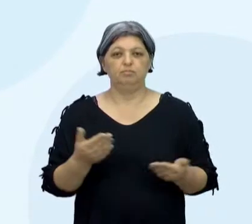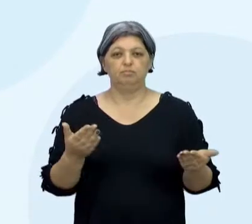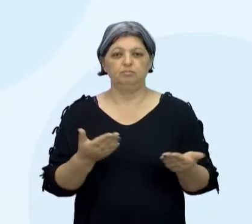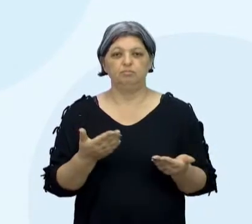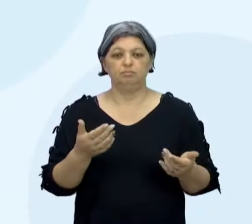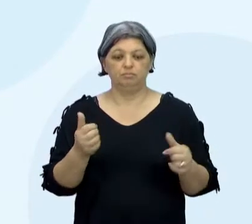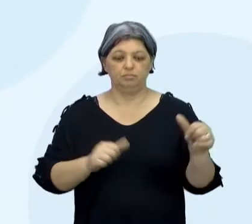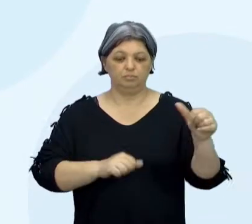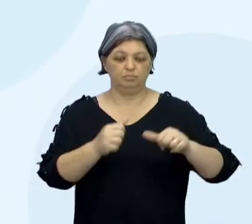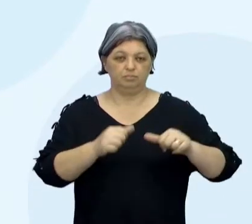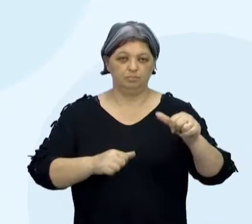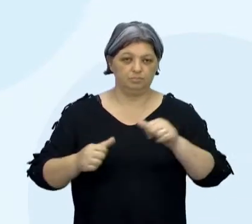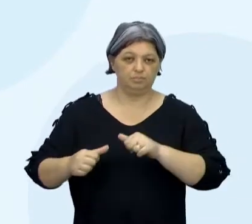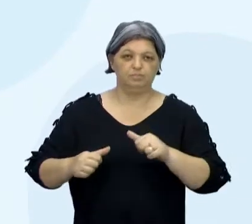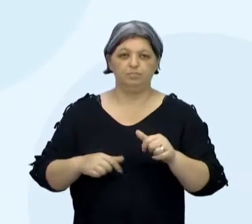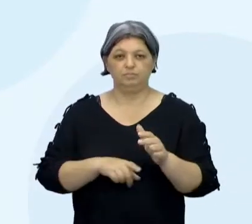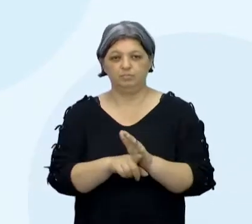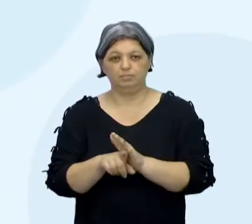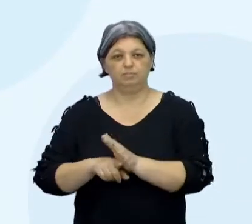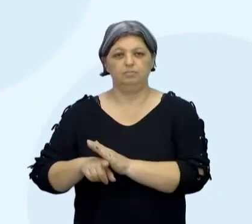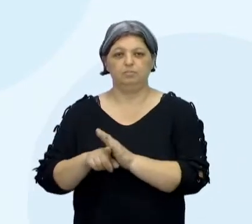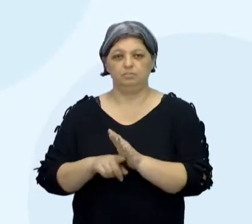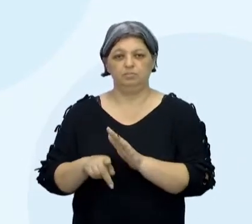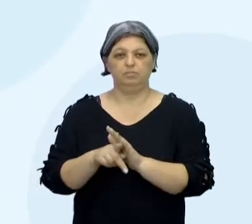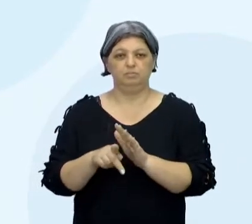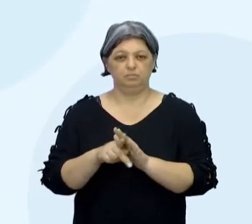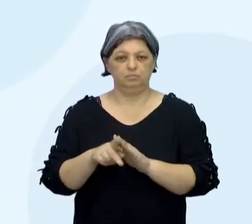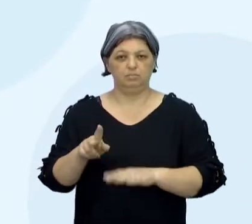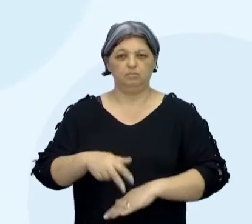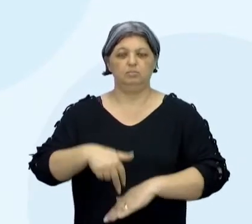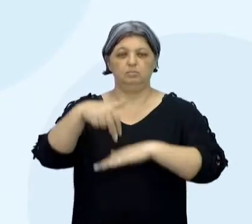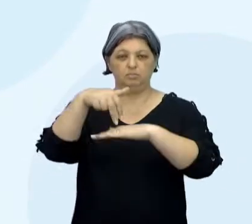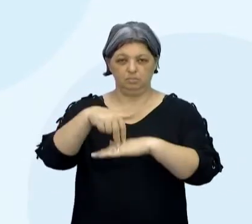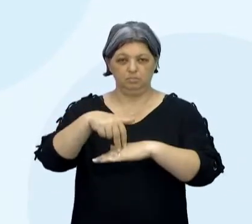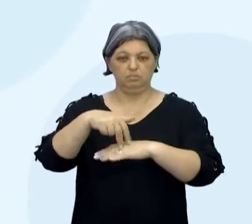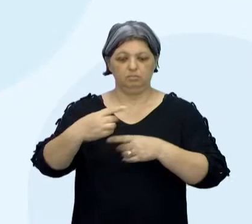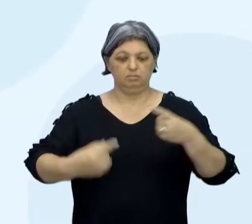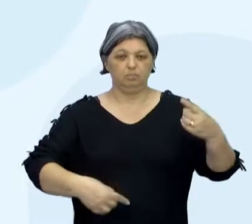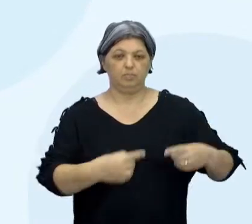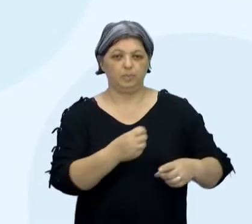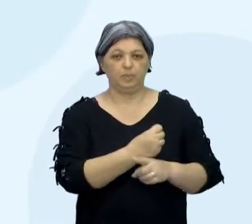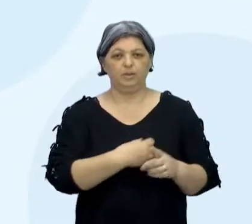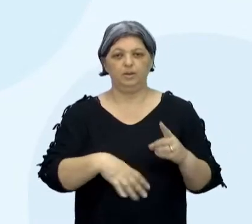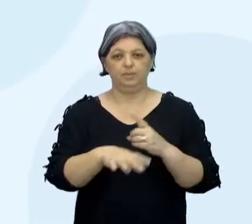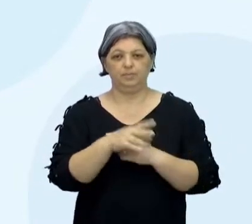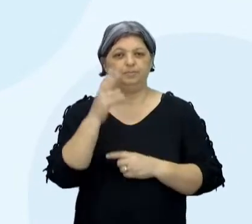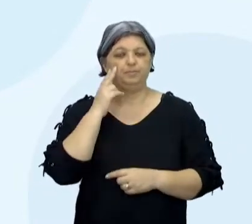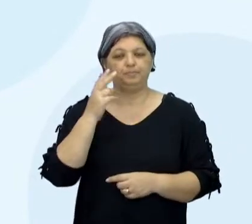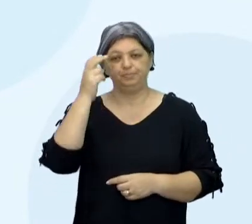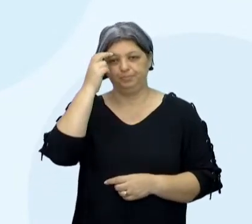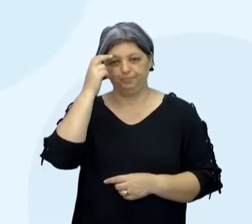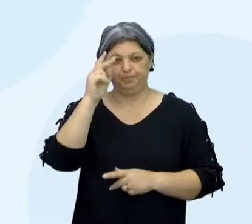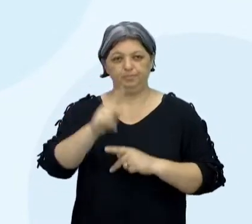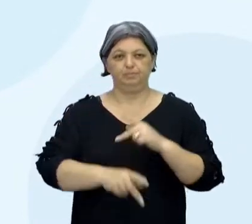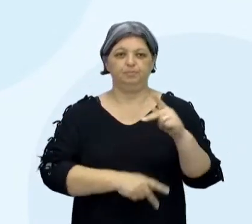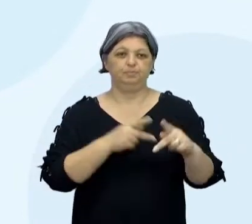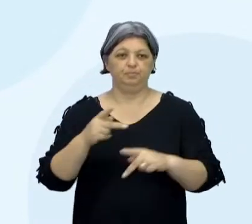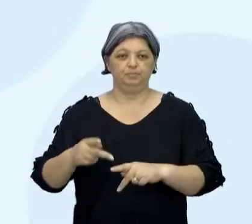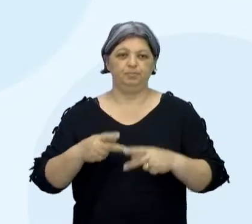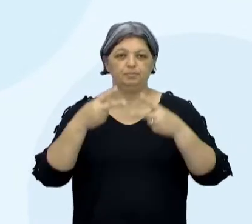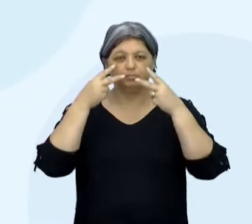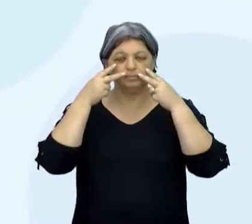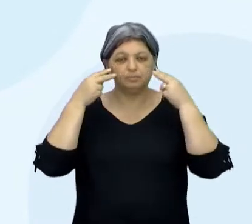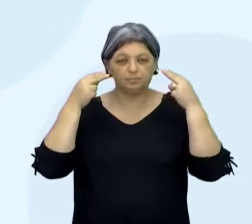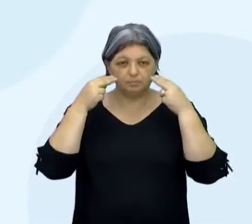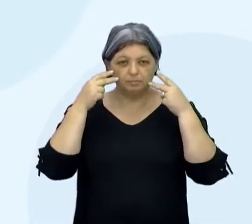identificar e analisar as demandas e os protagonismos políticos sociais e culturais dos povos